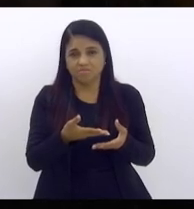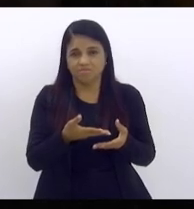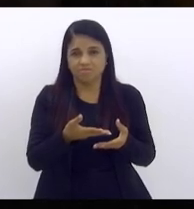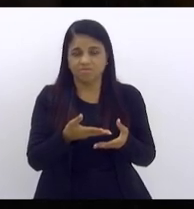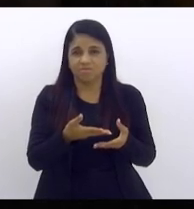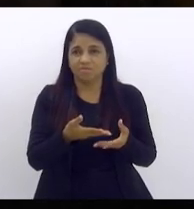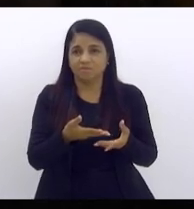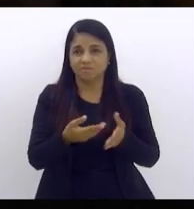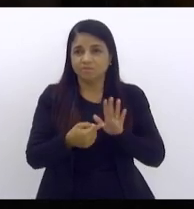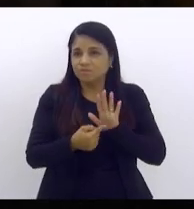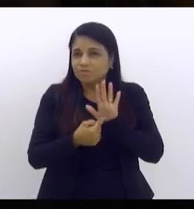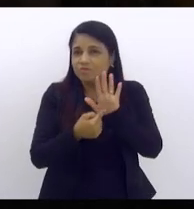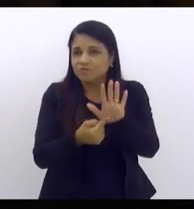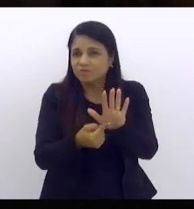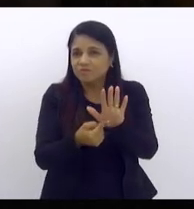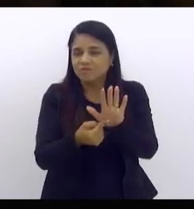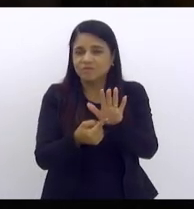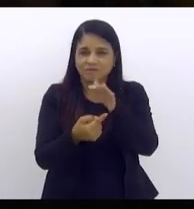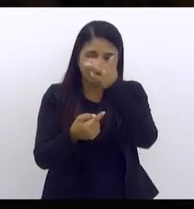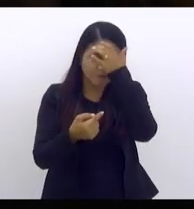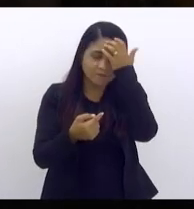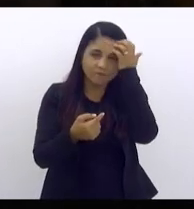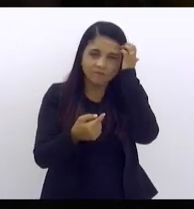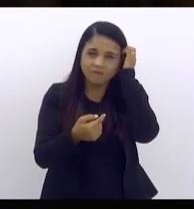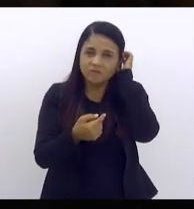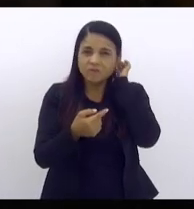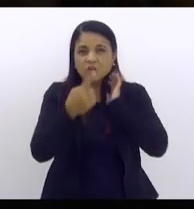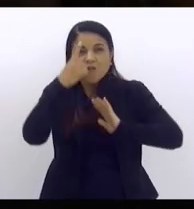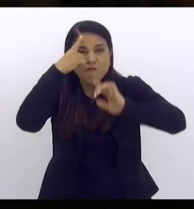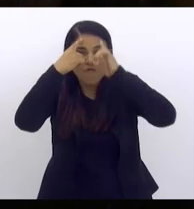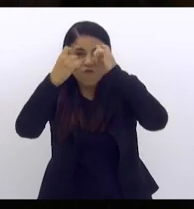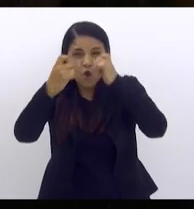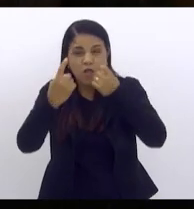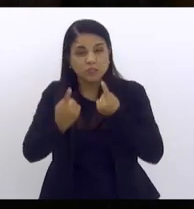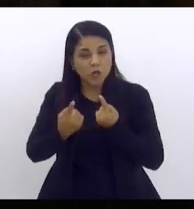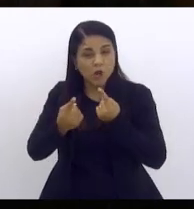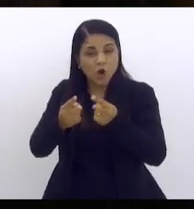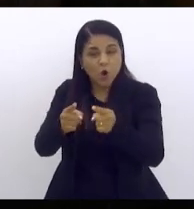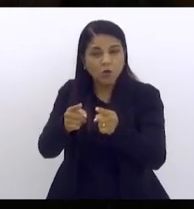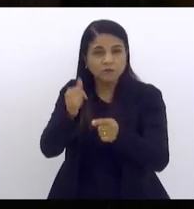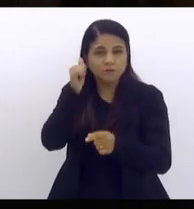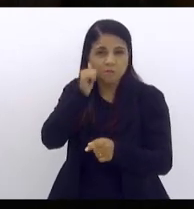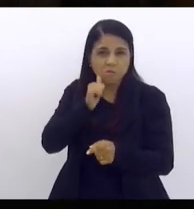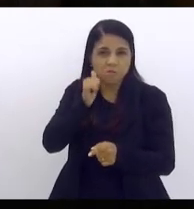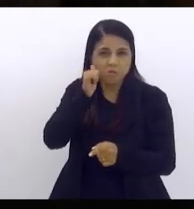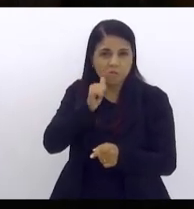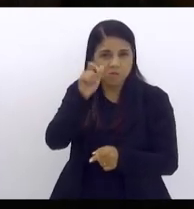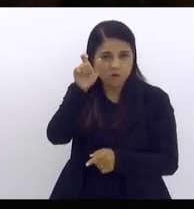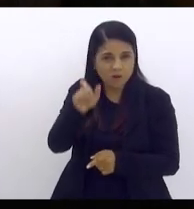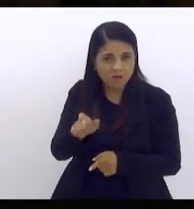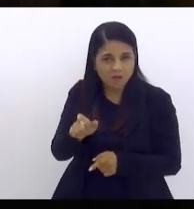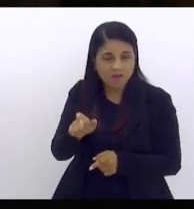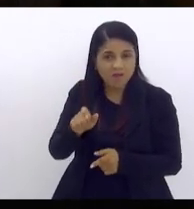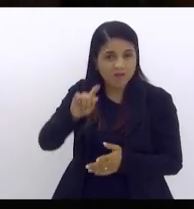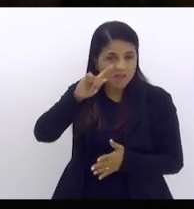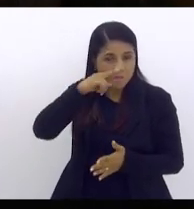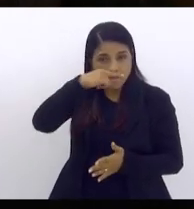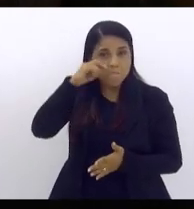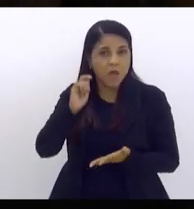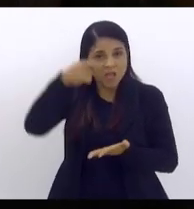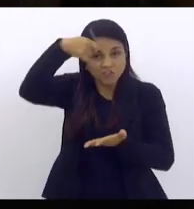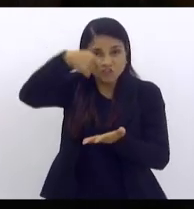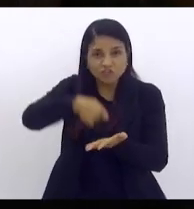reafirmarem práticas tão virulentas e machistas? É difícil de